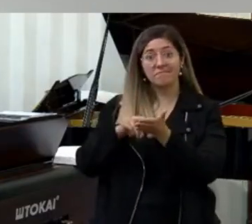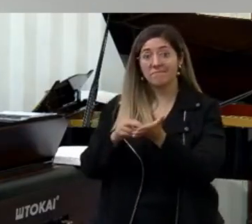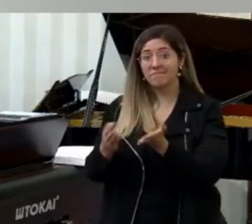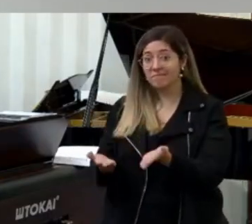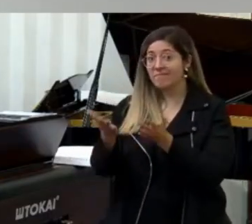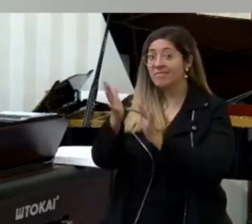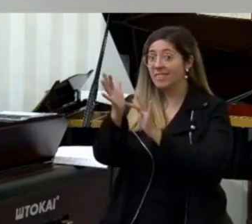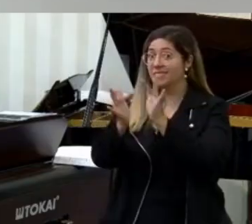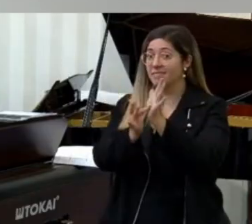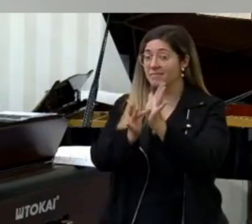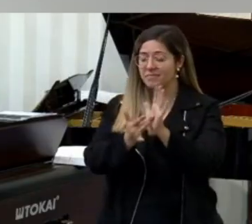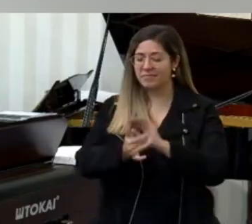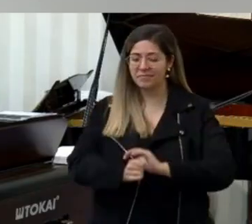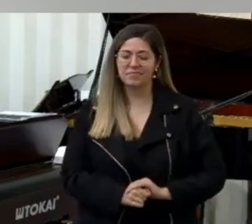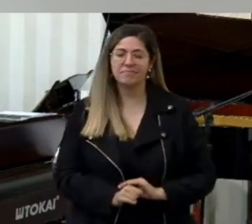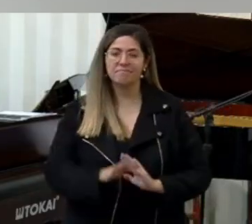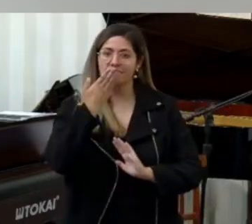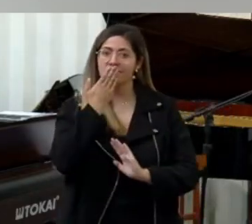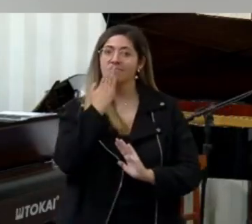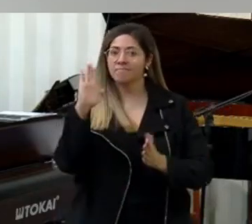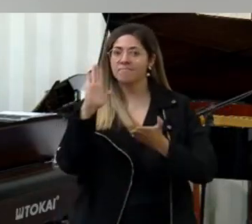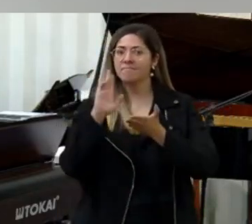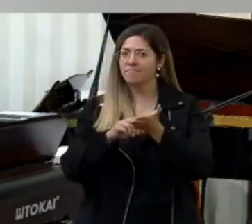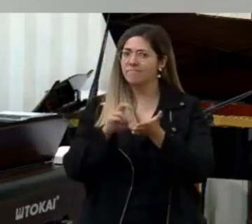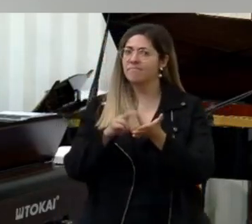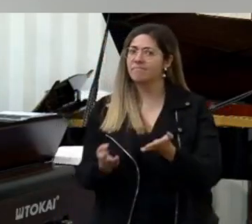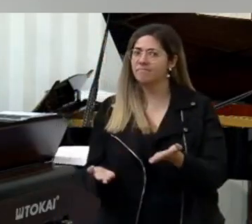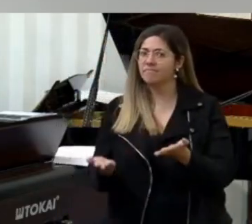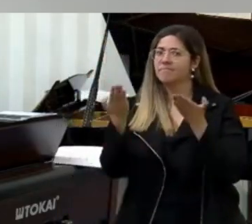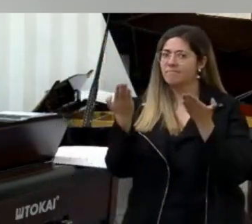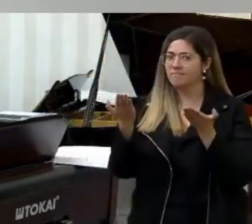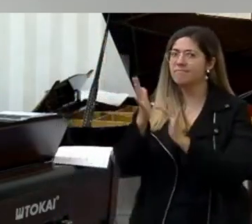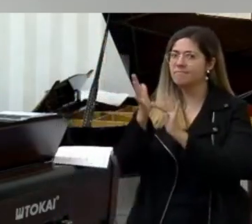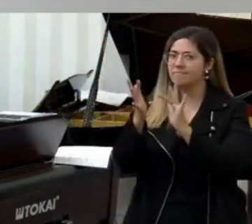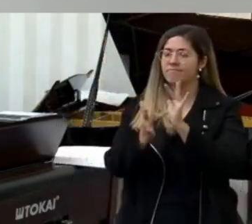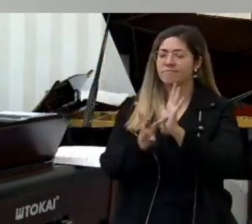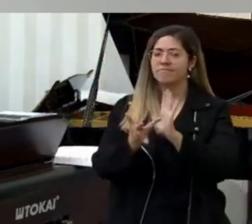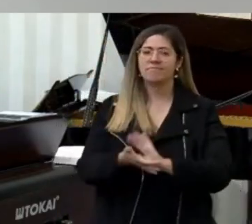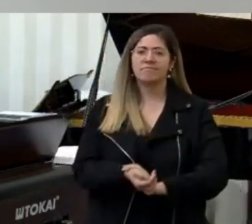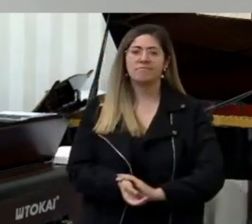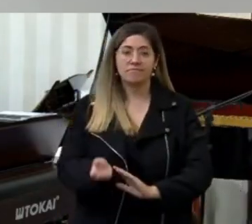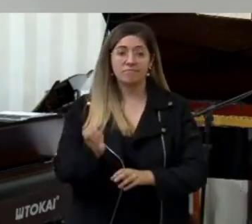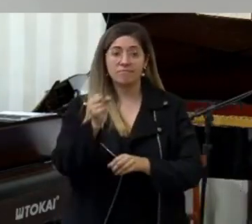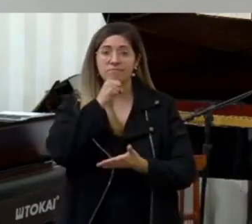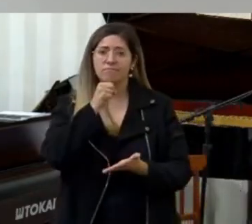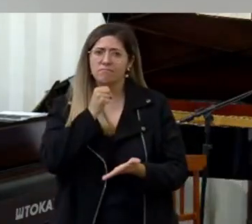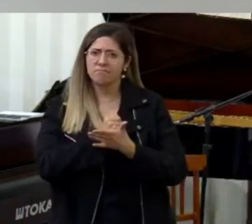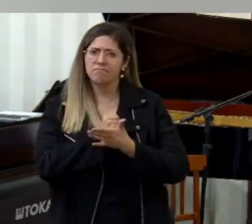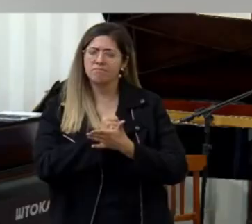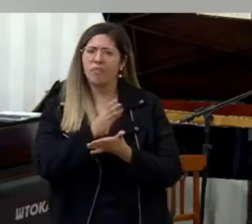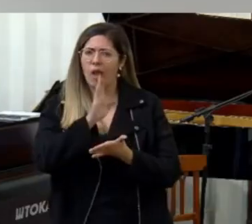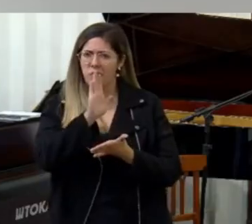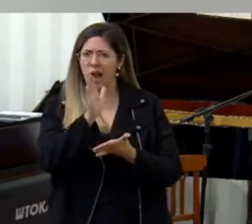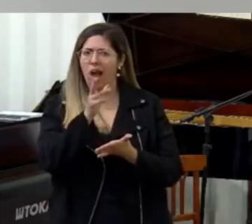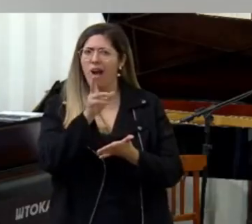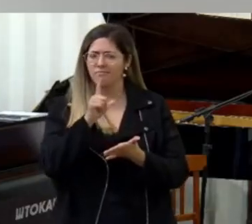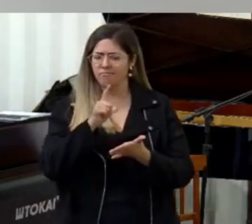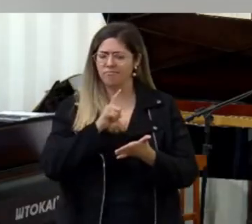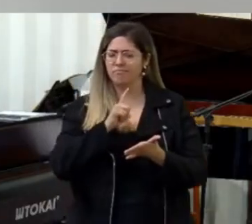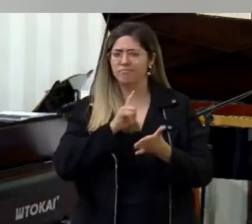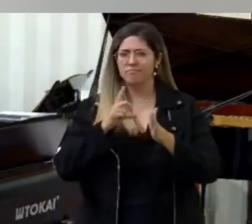do Messias. A promessa da ressurreição do Messias. A partir do Antigo Testamento, nós já